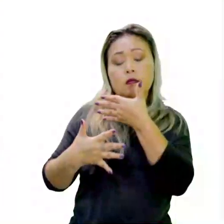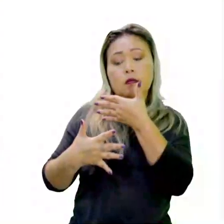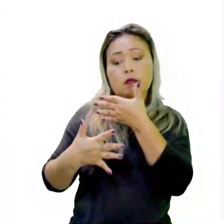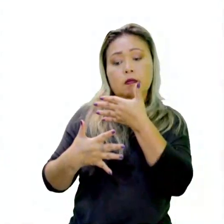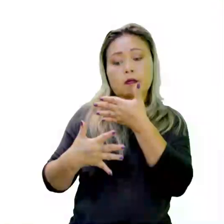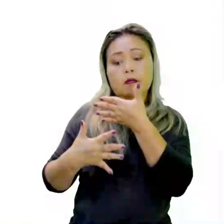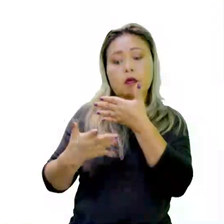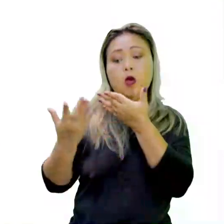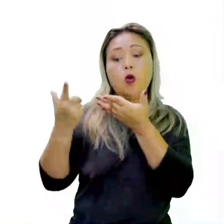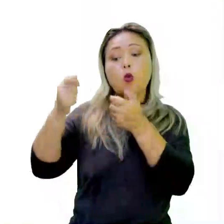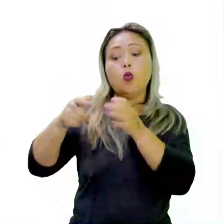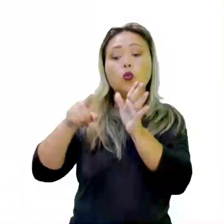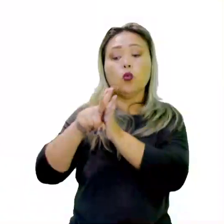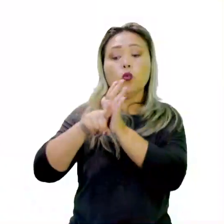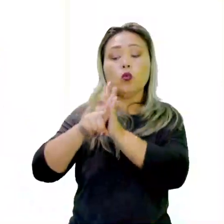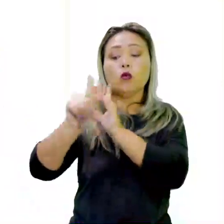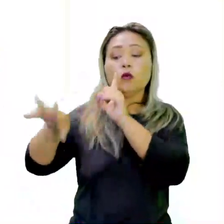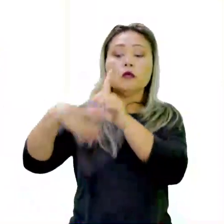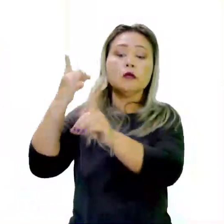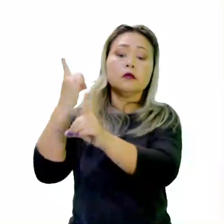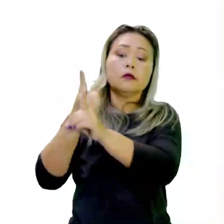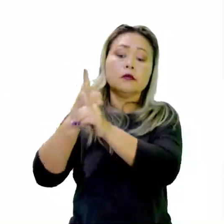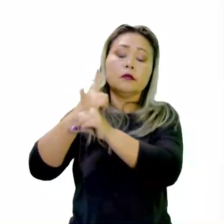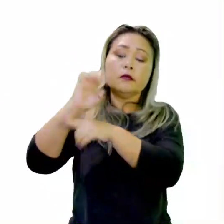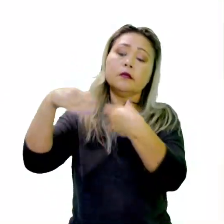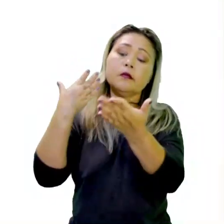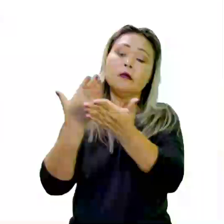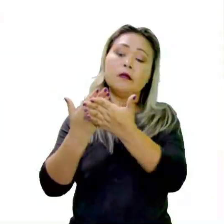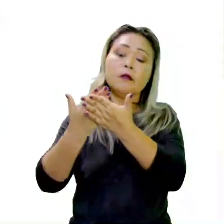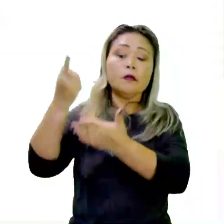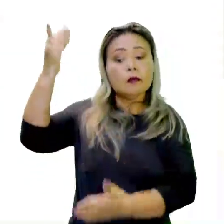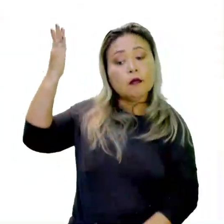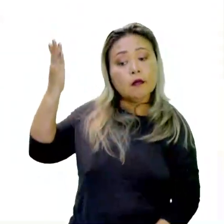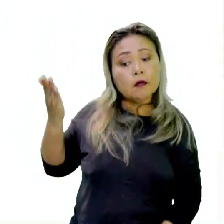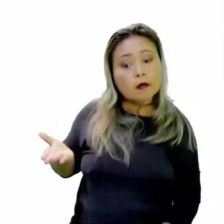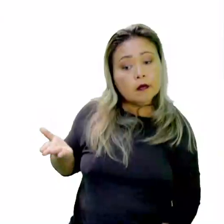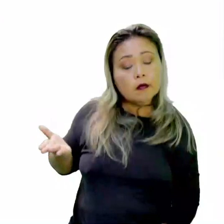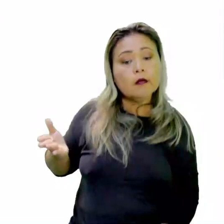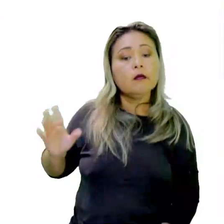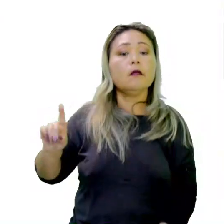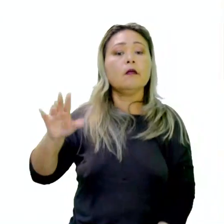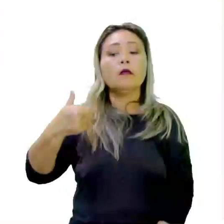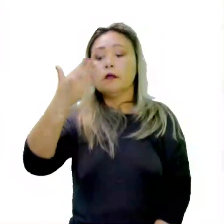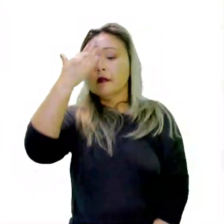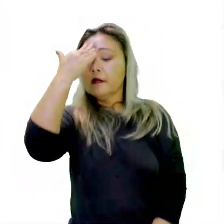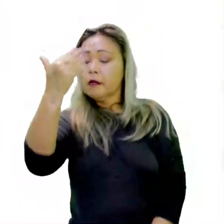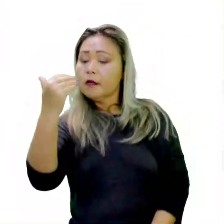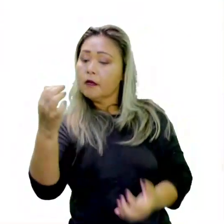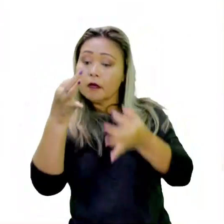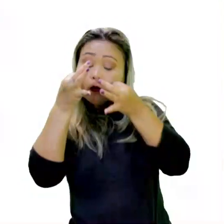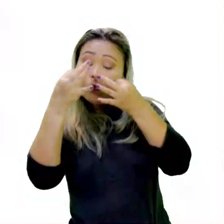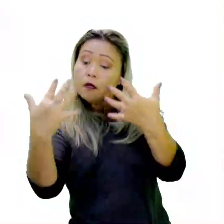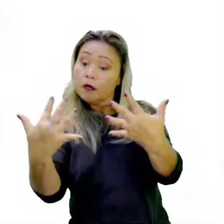aí nós aguardamos vocês na próxima aula. Então, essas são as nossas referências. Obrigada pela